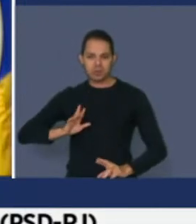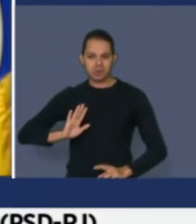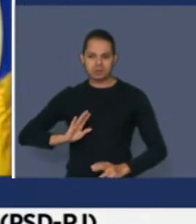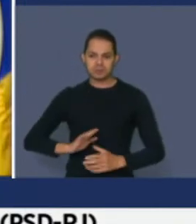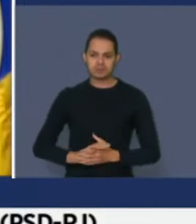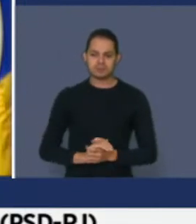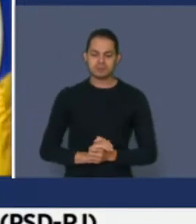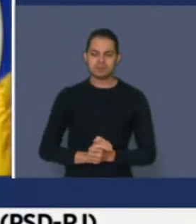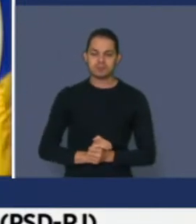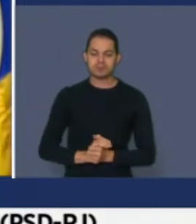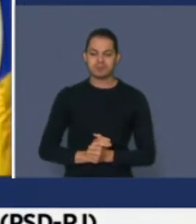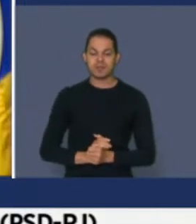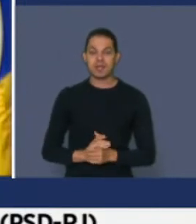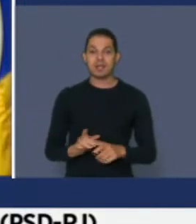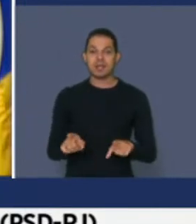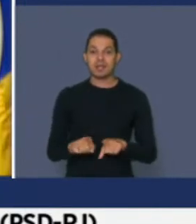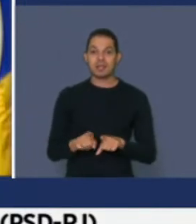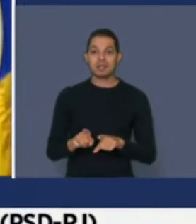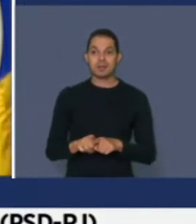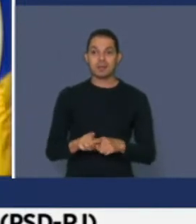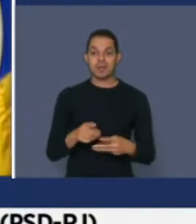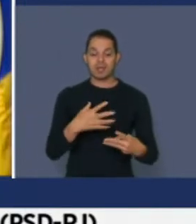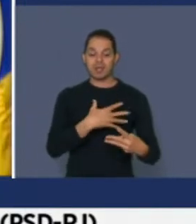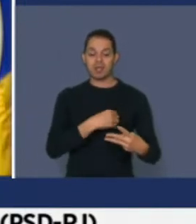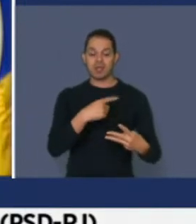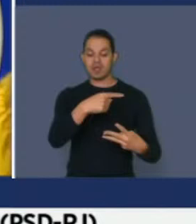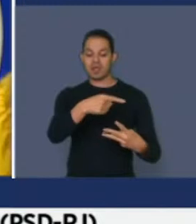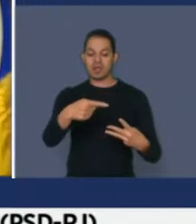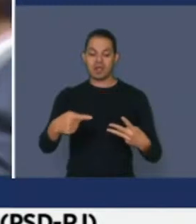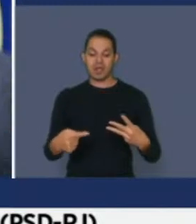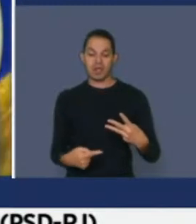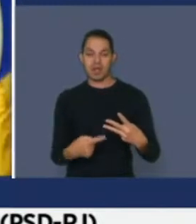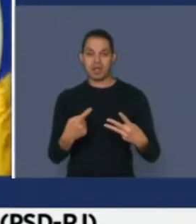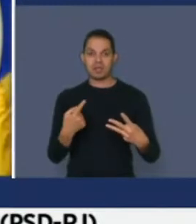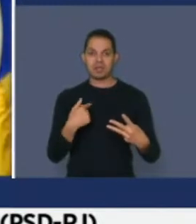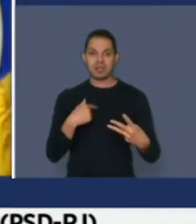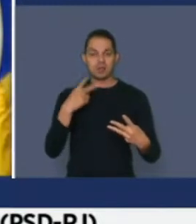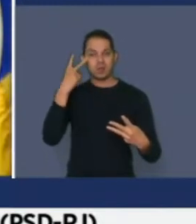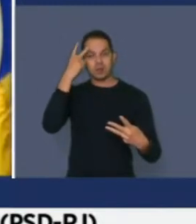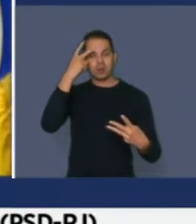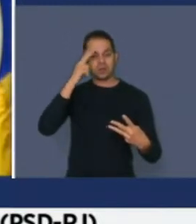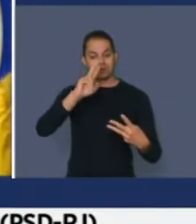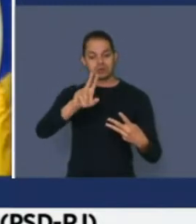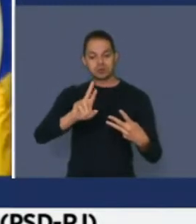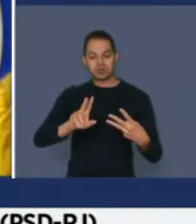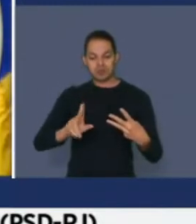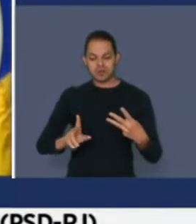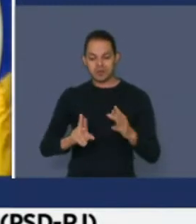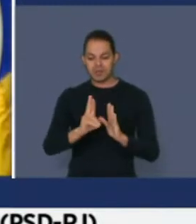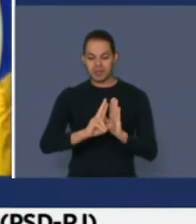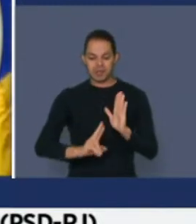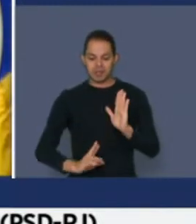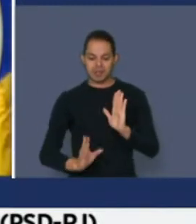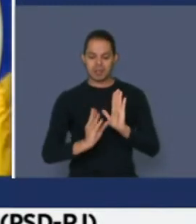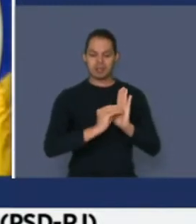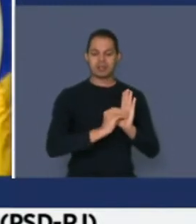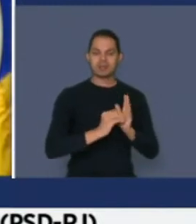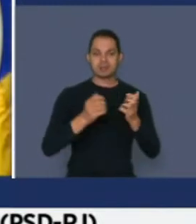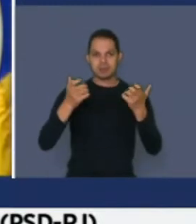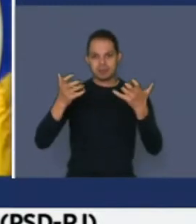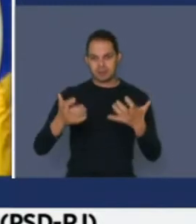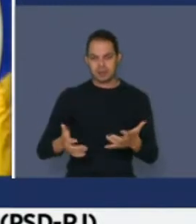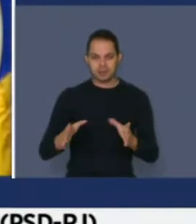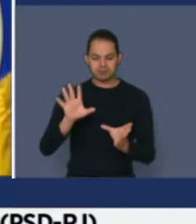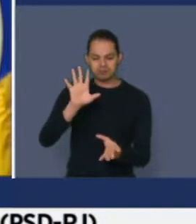a terceirização de autoria em três teses diferentes, contidas no relatório, e aqui faço só um